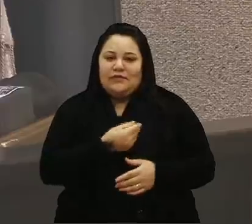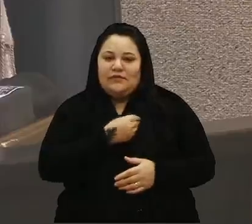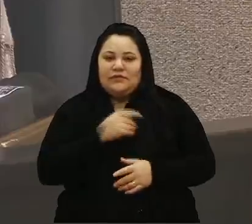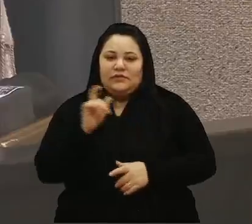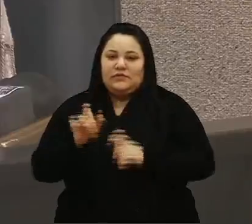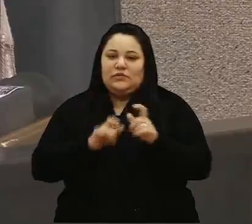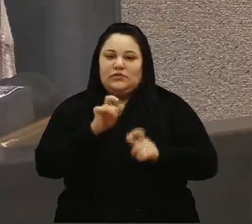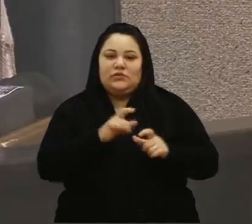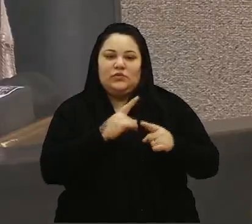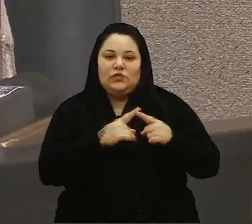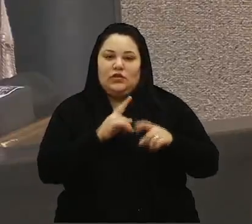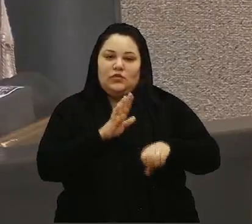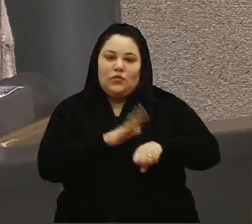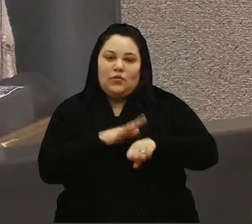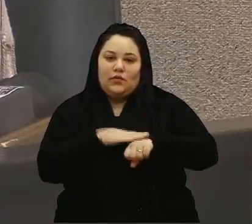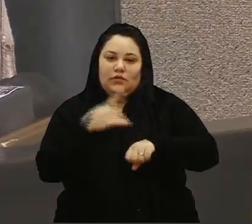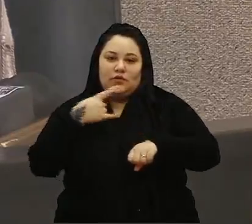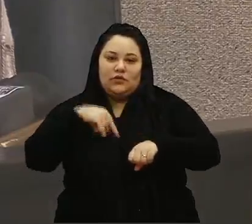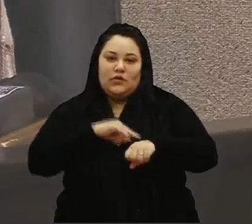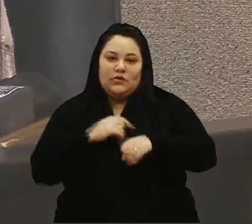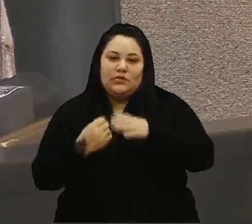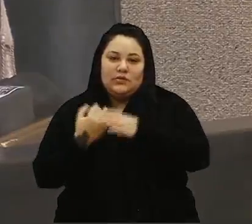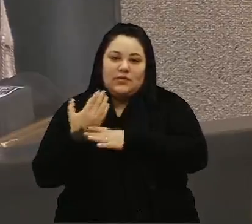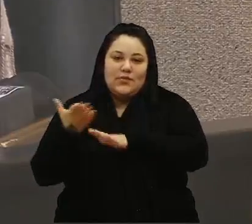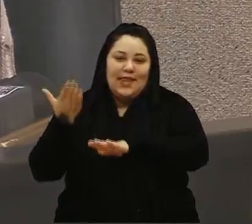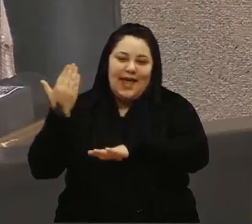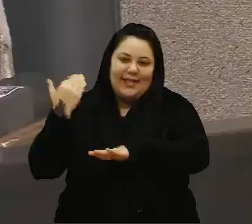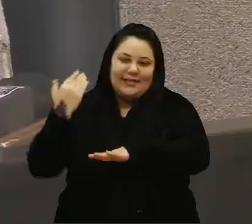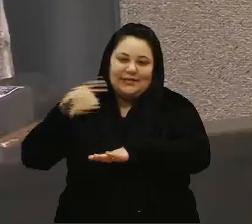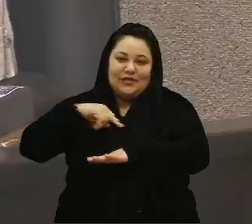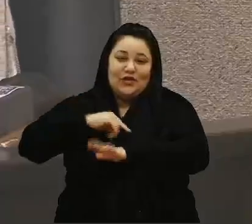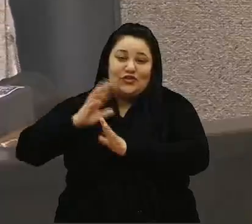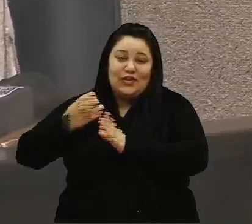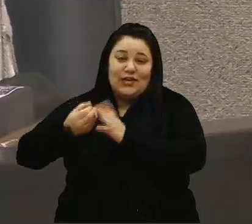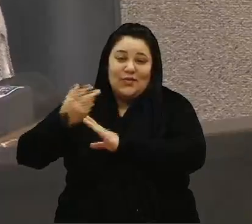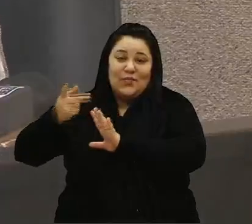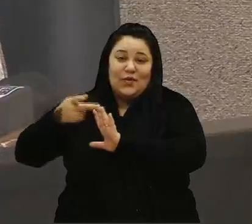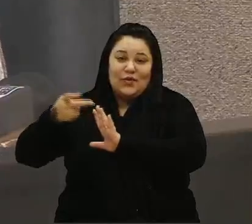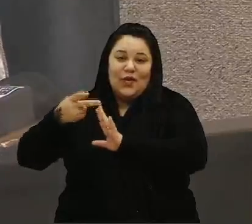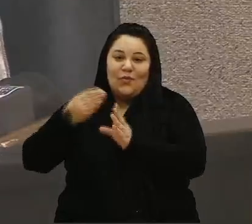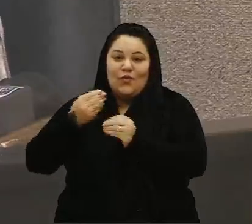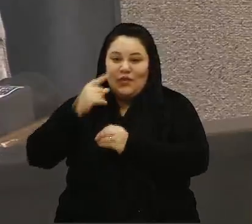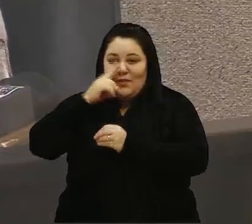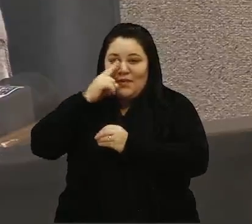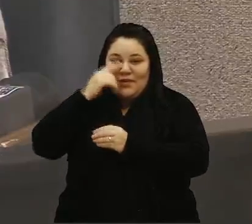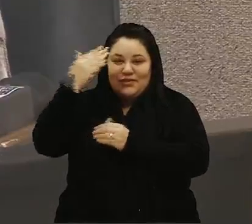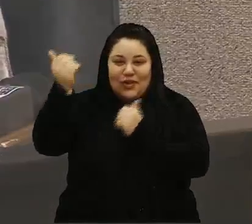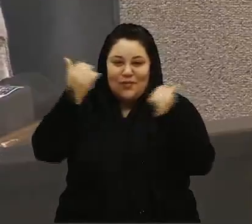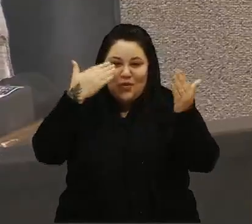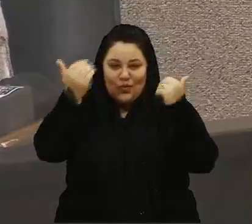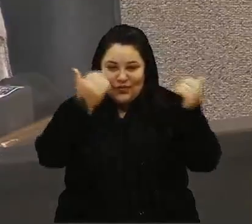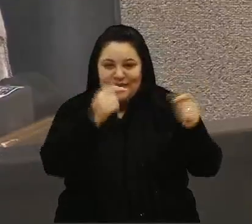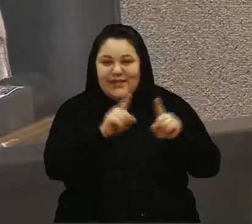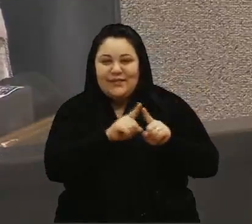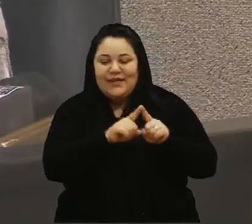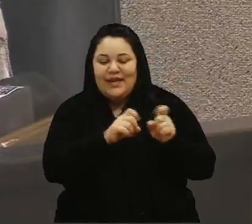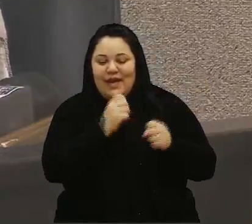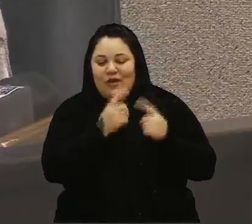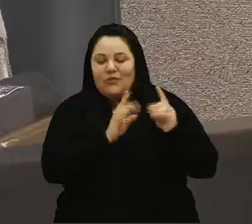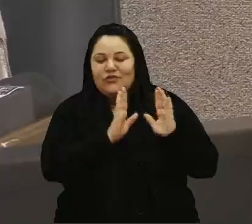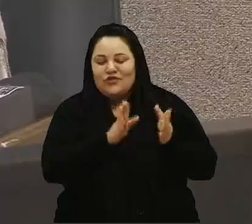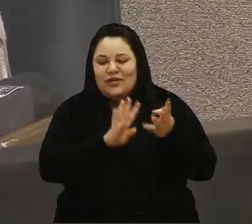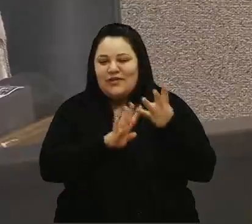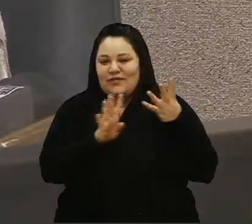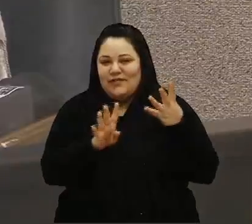quando lançamos ele lá atrás, dissemos que estávamos protocolando, muitas mães nos procuraram, inclusive algumas já na fila do